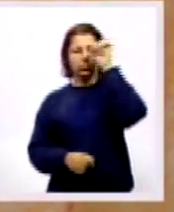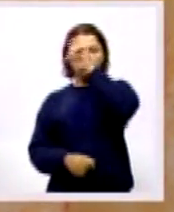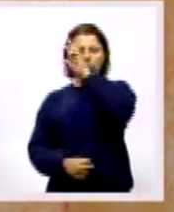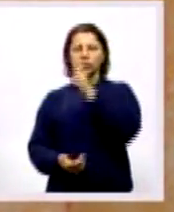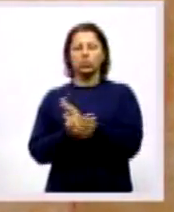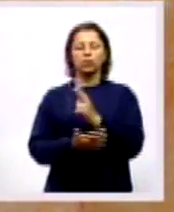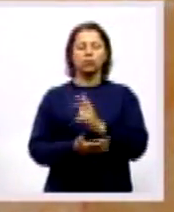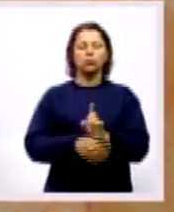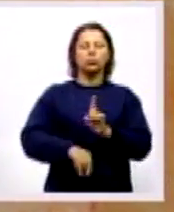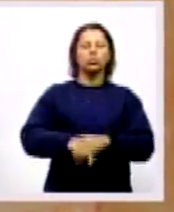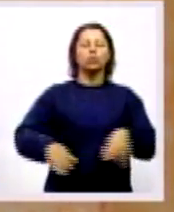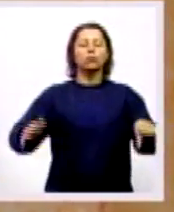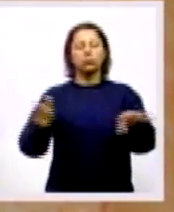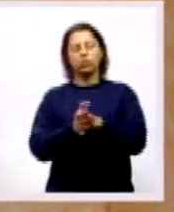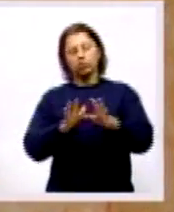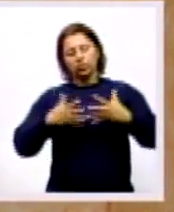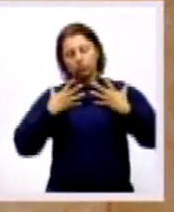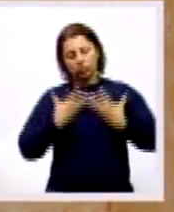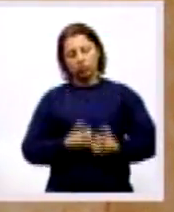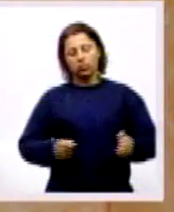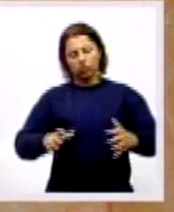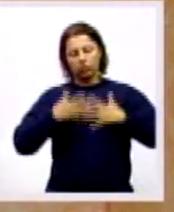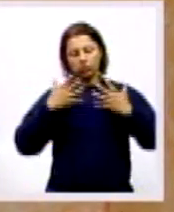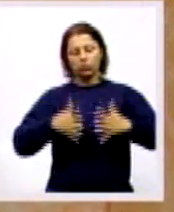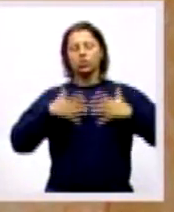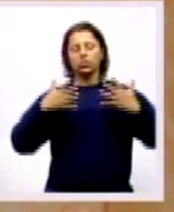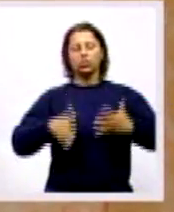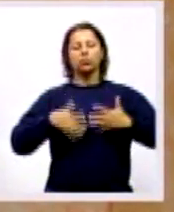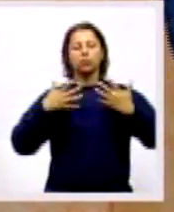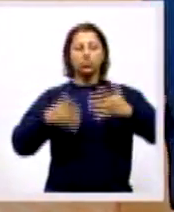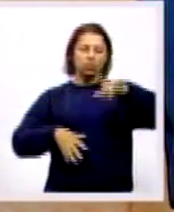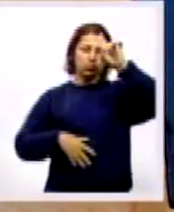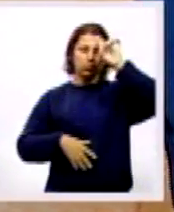mesmo tempo recolher a alegria cotidiana que nos cabe a cada dia.